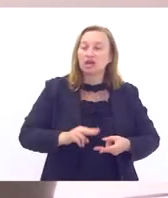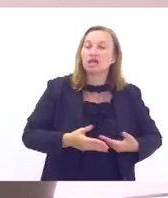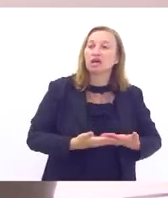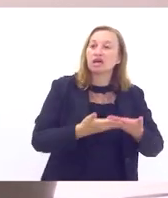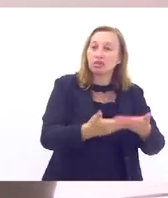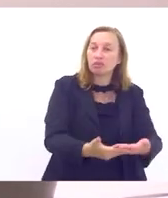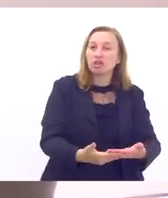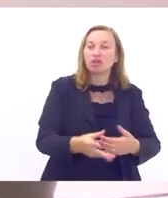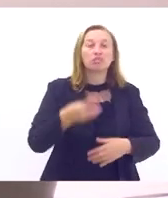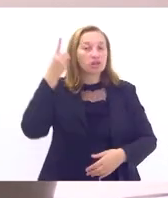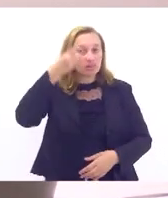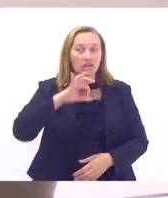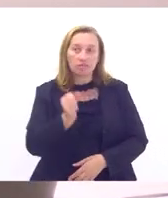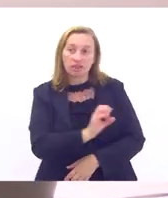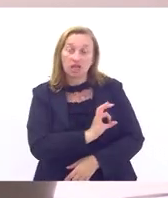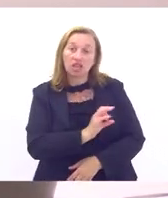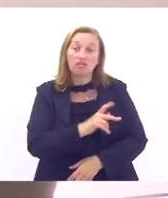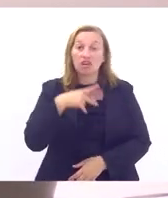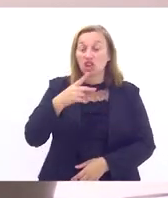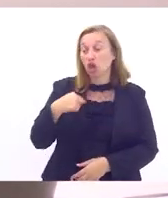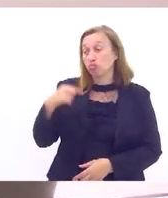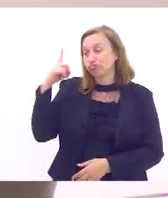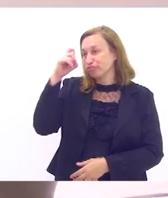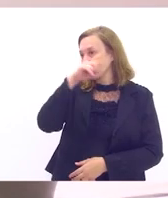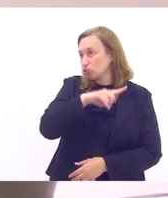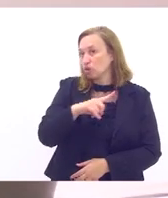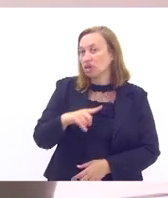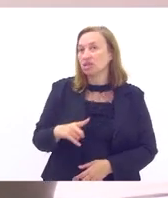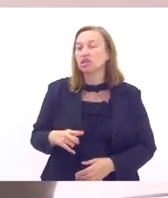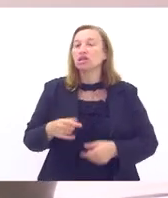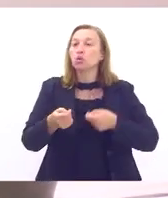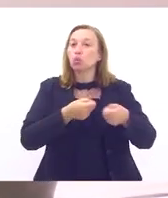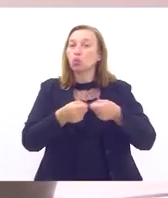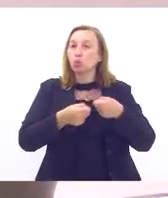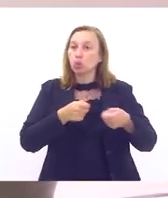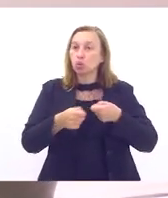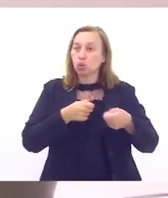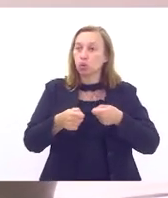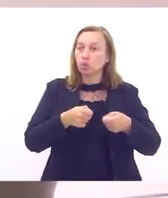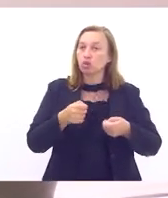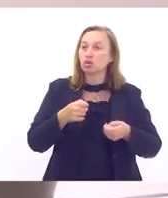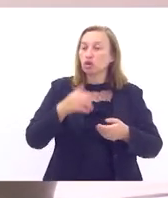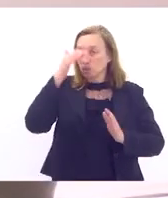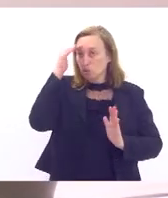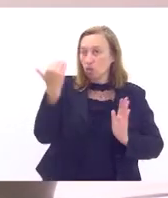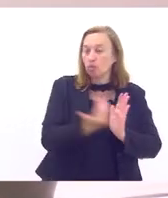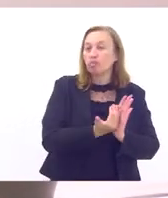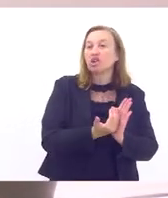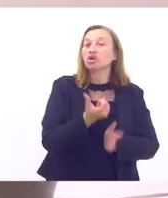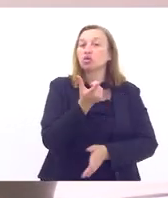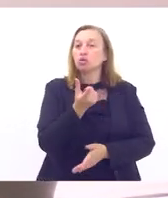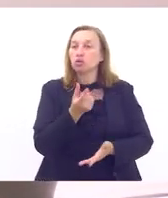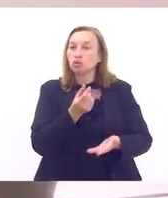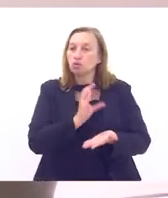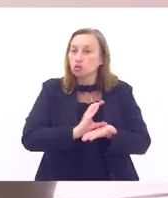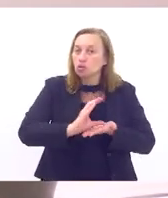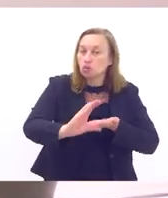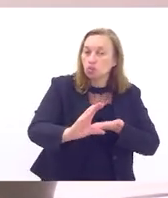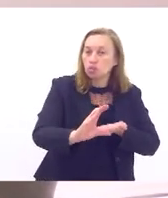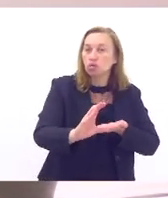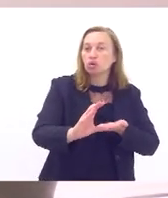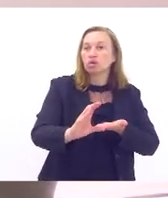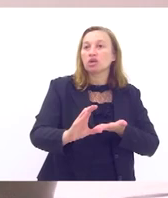Rocha, dizendo que eu estava com sérias dificuldades em fazer o controle da execução dos valores transferidos